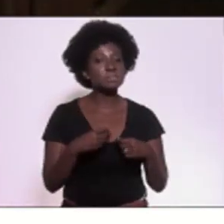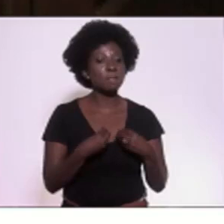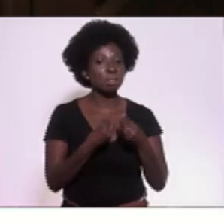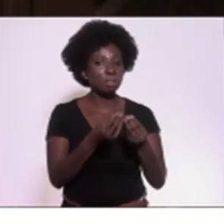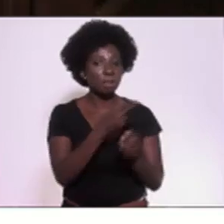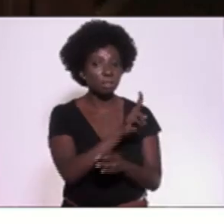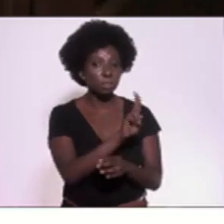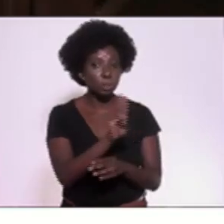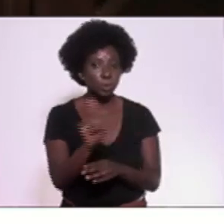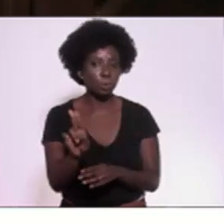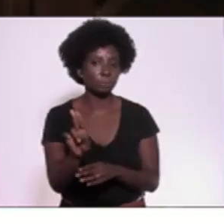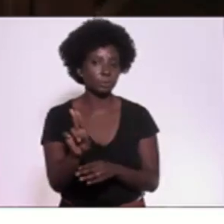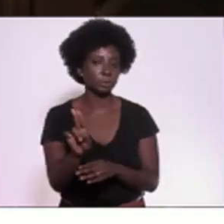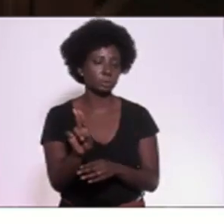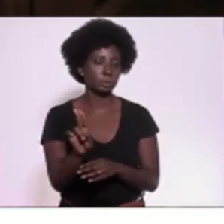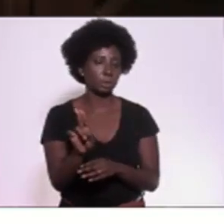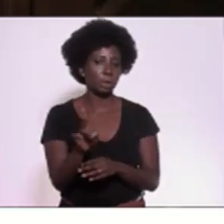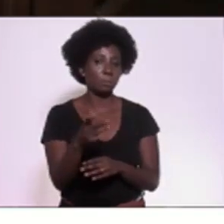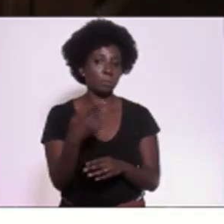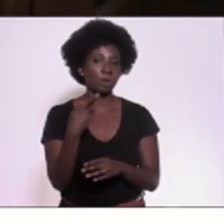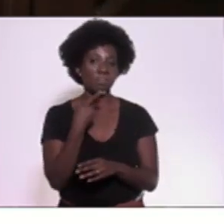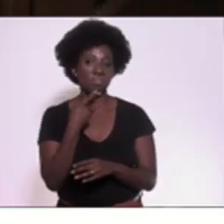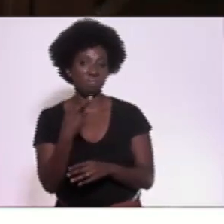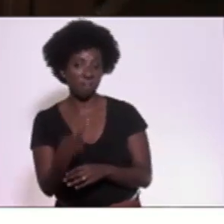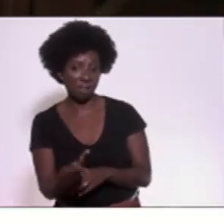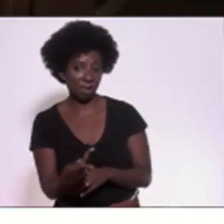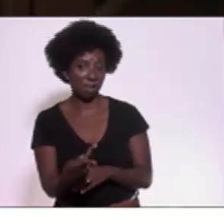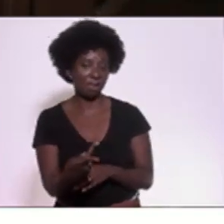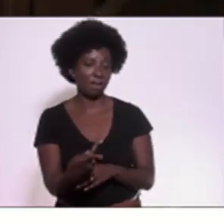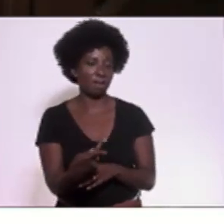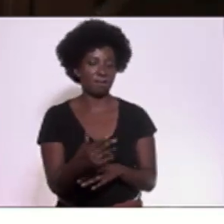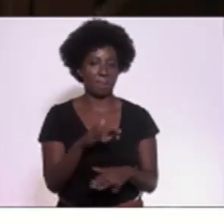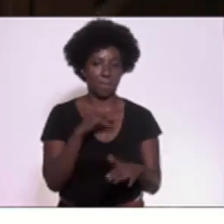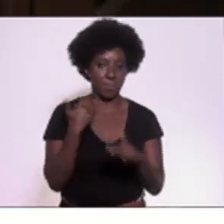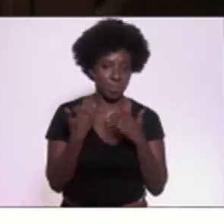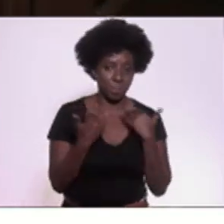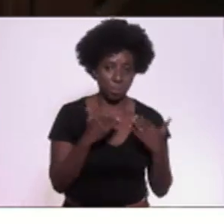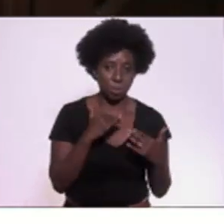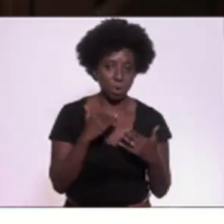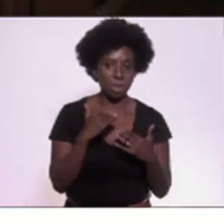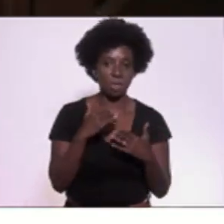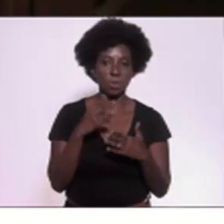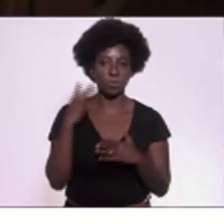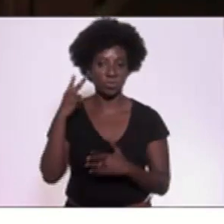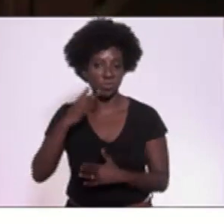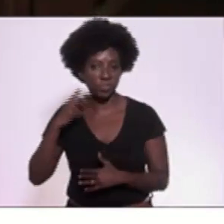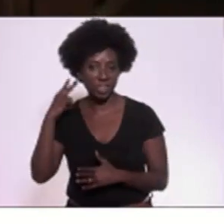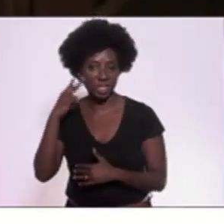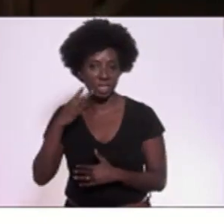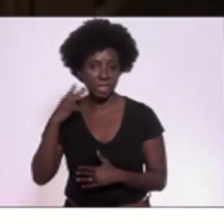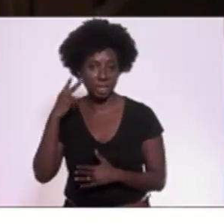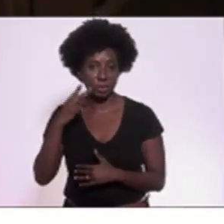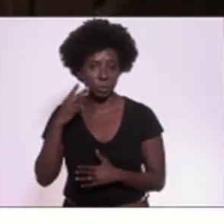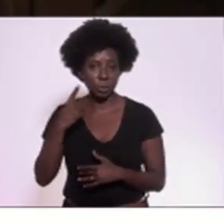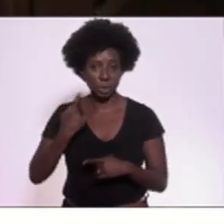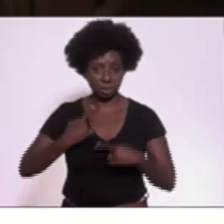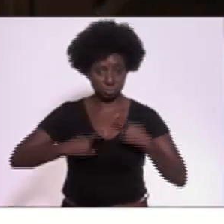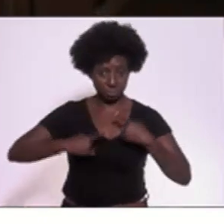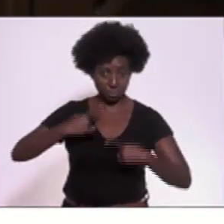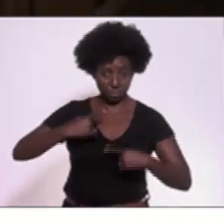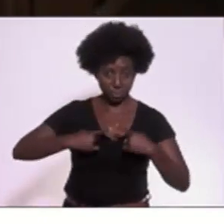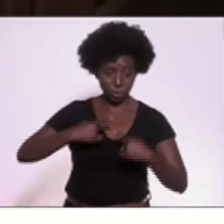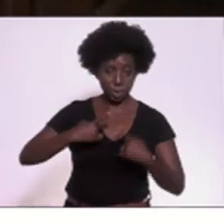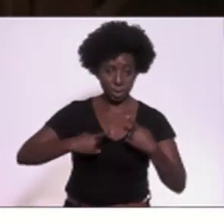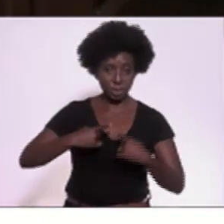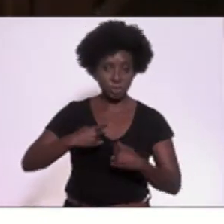classificar, denominar o assassinato de Marielle, a execução sumária dessa vereadora em ascensão política no Estado do Rio